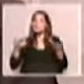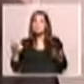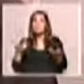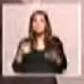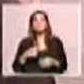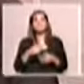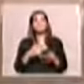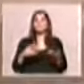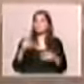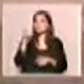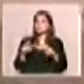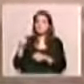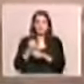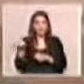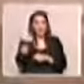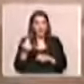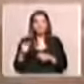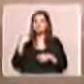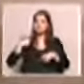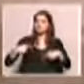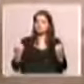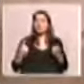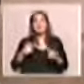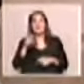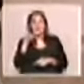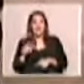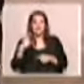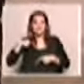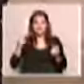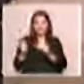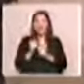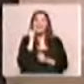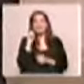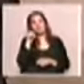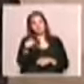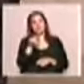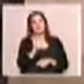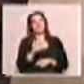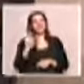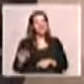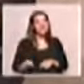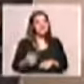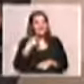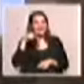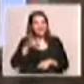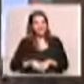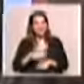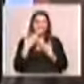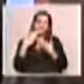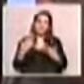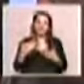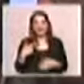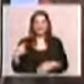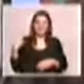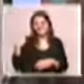conjunto de artistas que vai embelezar a apresentadora que vai estar comigo, não é que és tu? Mais uma vez, muito obrigada, Renato, pelo